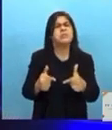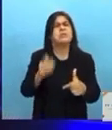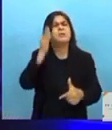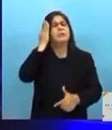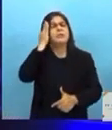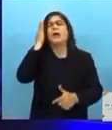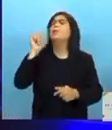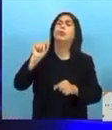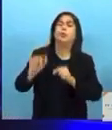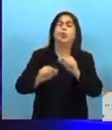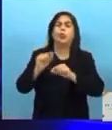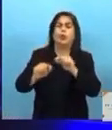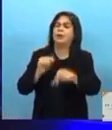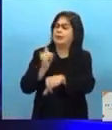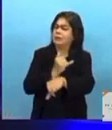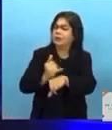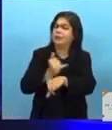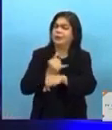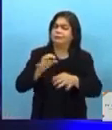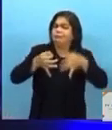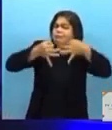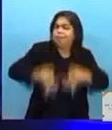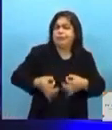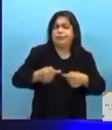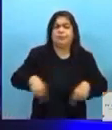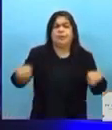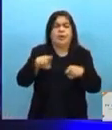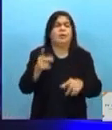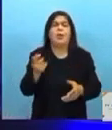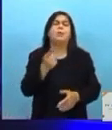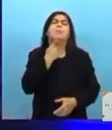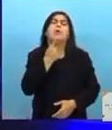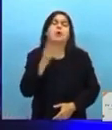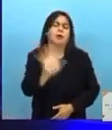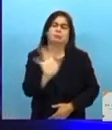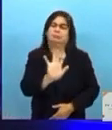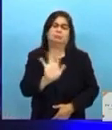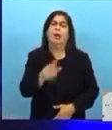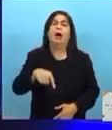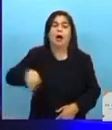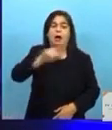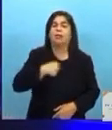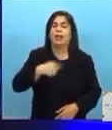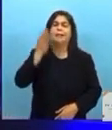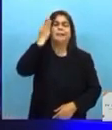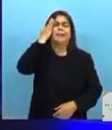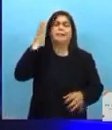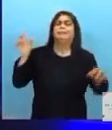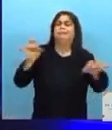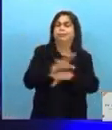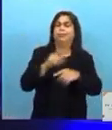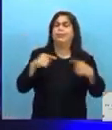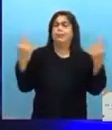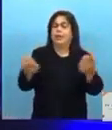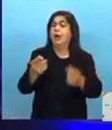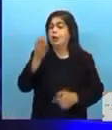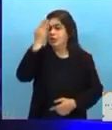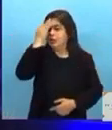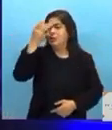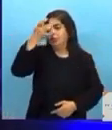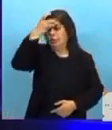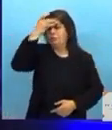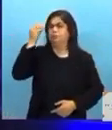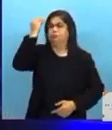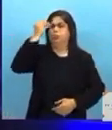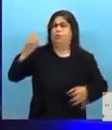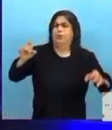sabe realmente combater segurança pública. Nós não estamos falando isso da boca para fora, é de quem tem conhecimento. E nós vamos exatamente